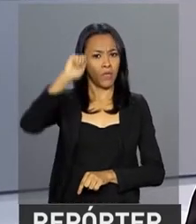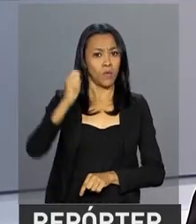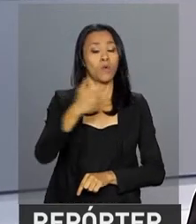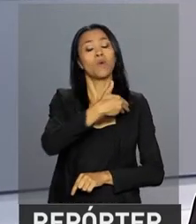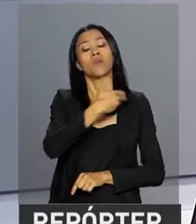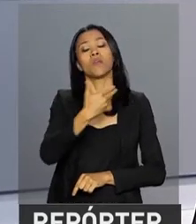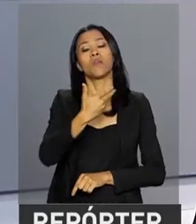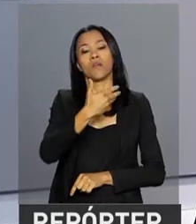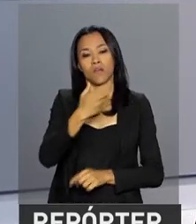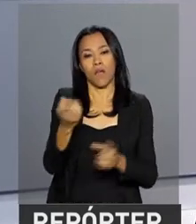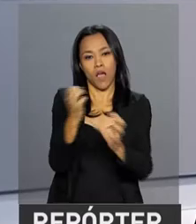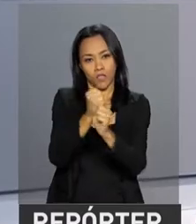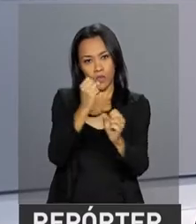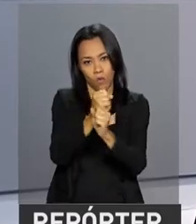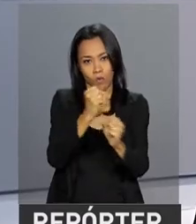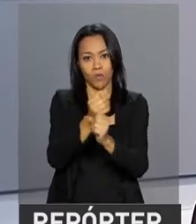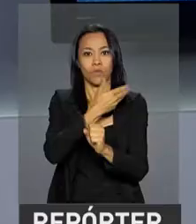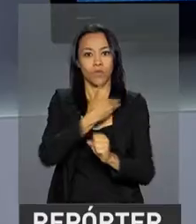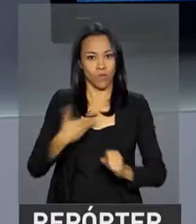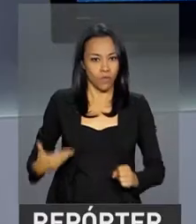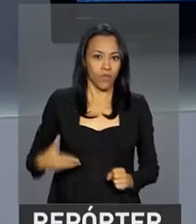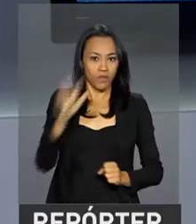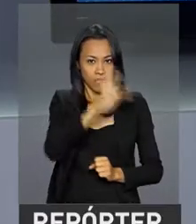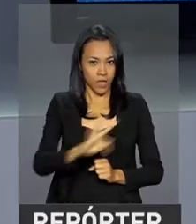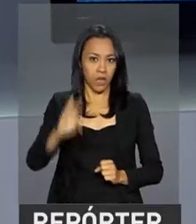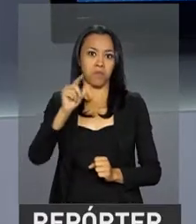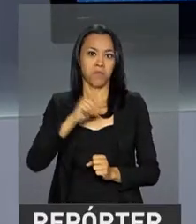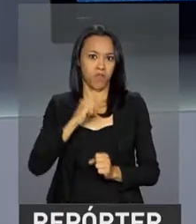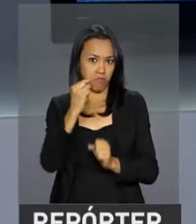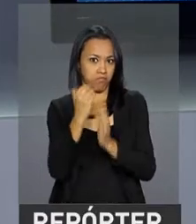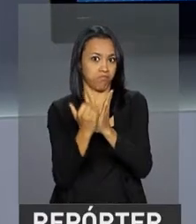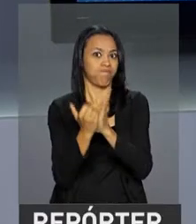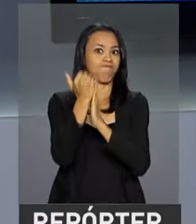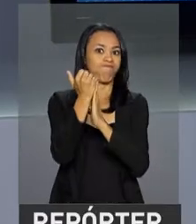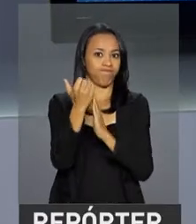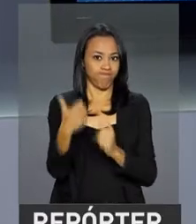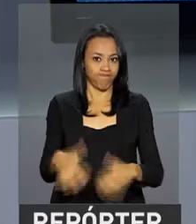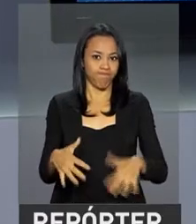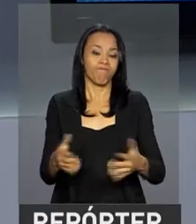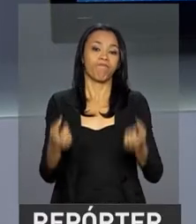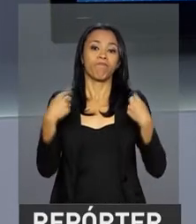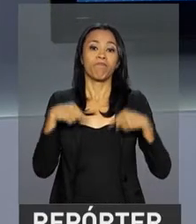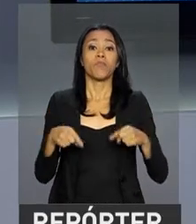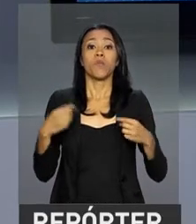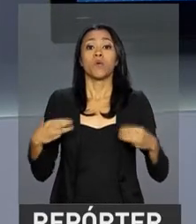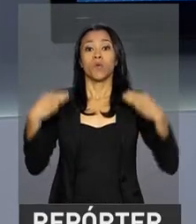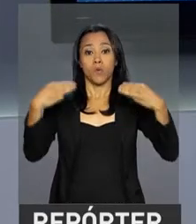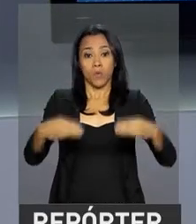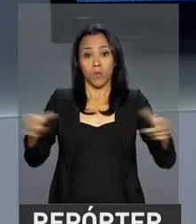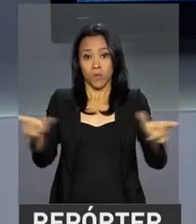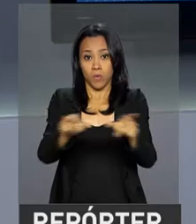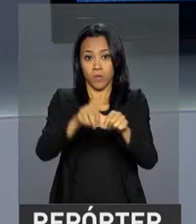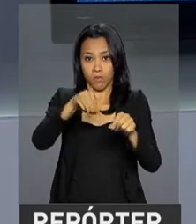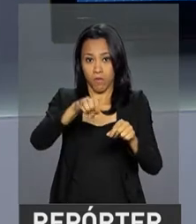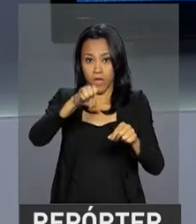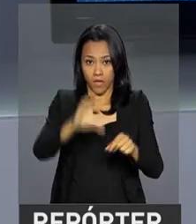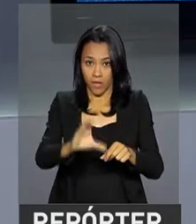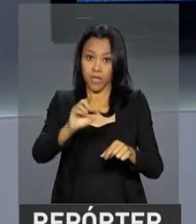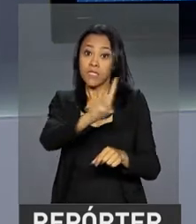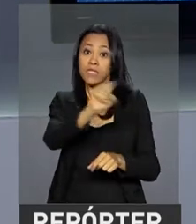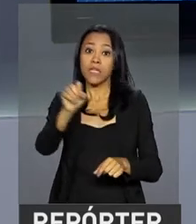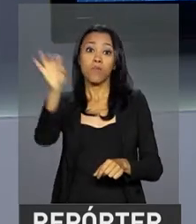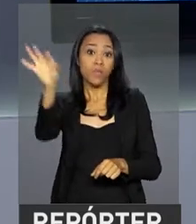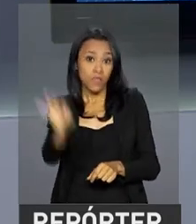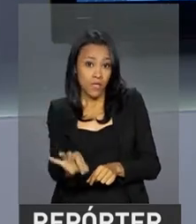fecharão também com superávit o ministério da educação anunciou liberação de 100 por cento do orçamento de